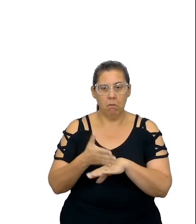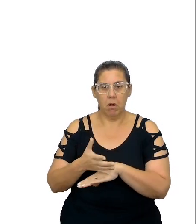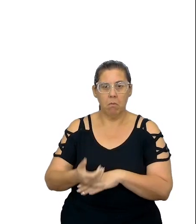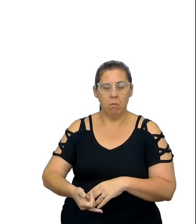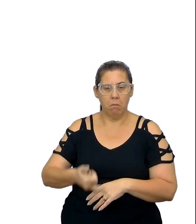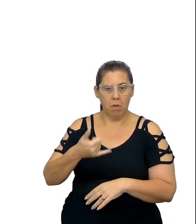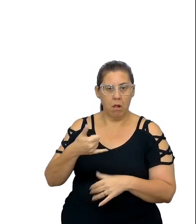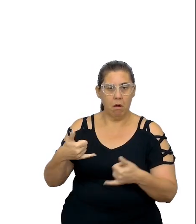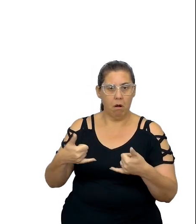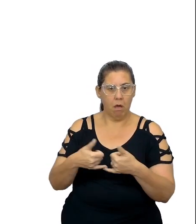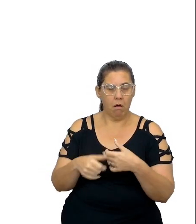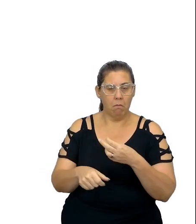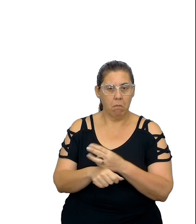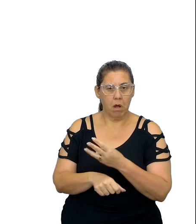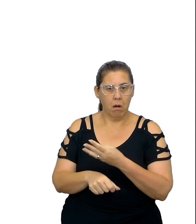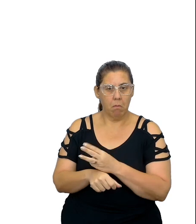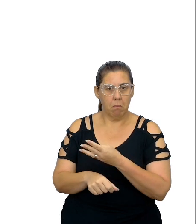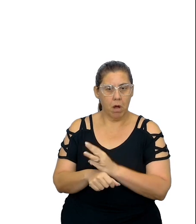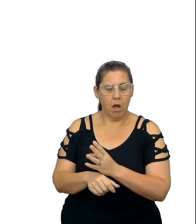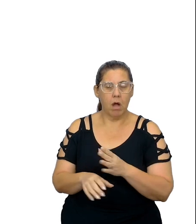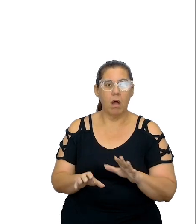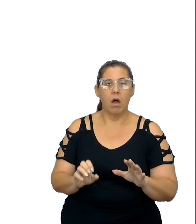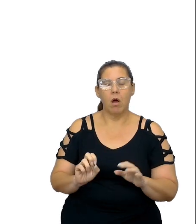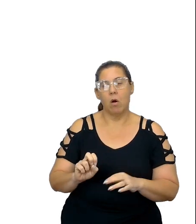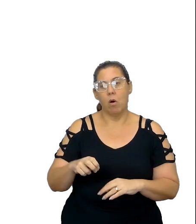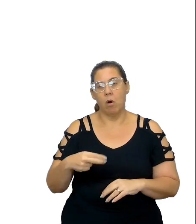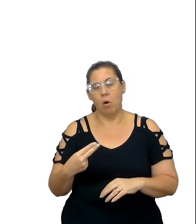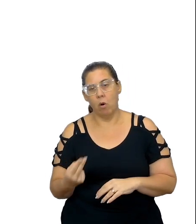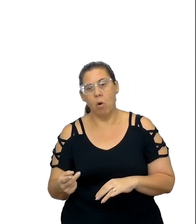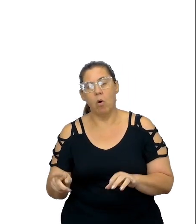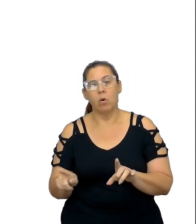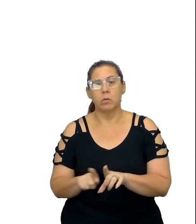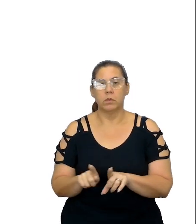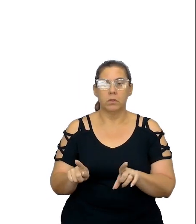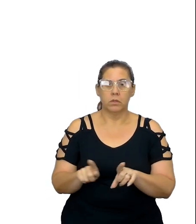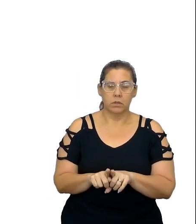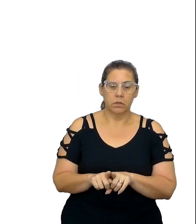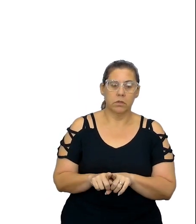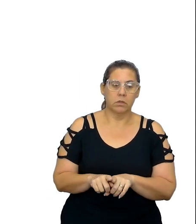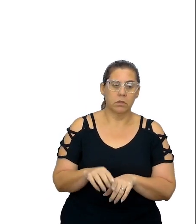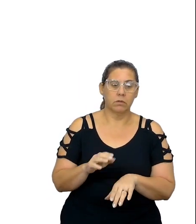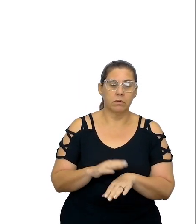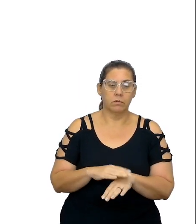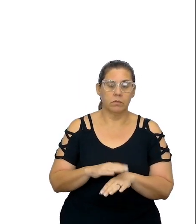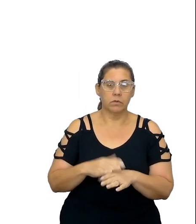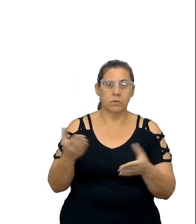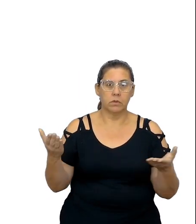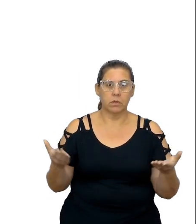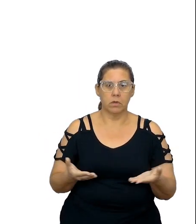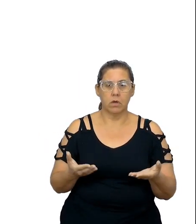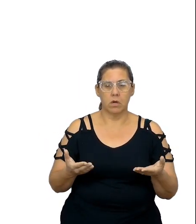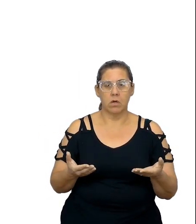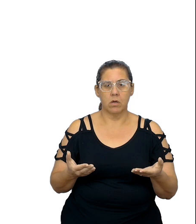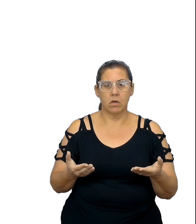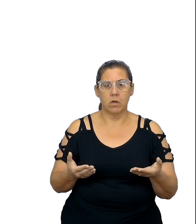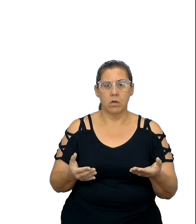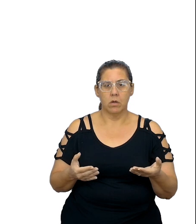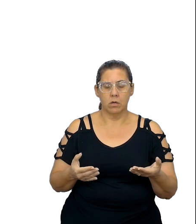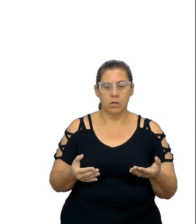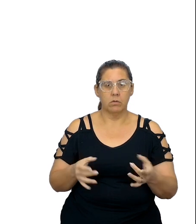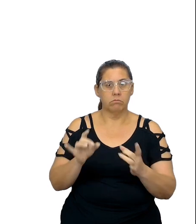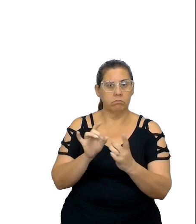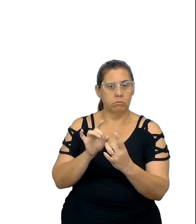né, de mensagens rápidas, ou então esse mesmo movimento que nós estamos fazendo aqui, né, pelo formato